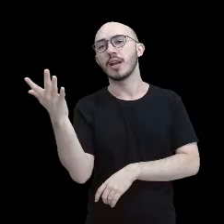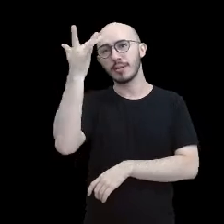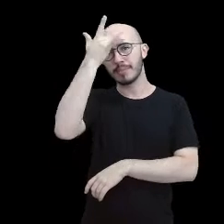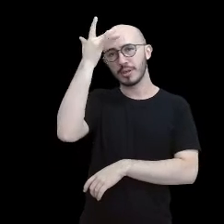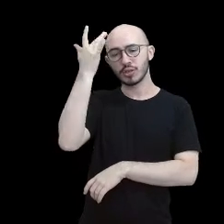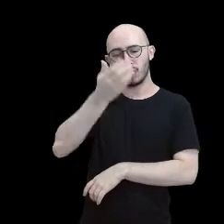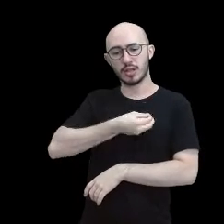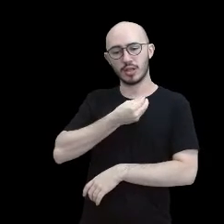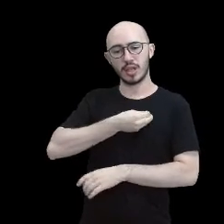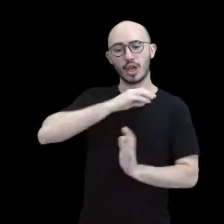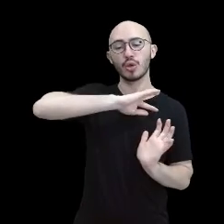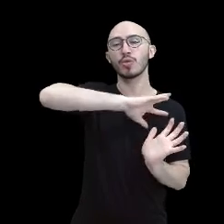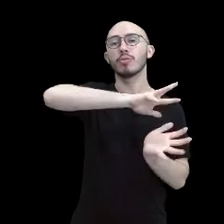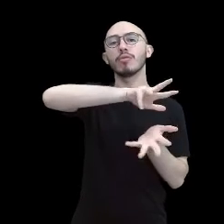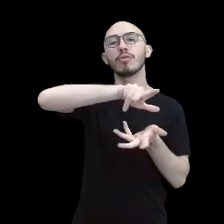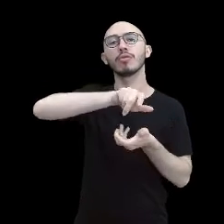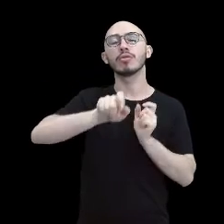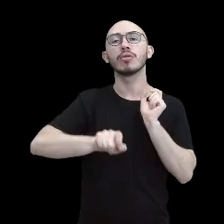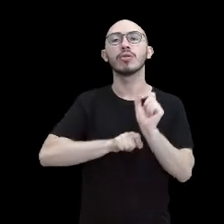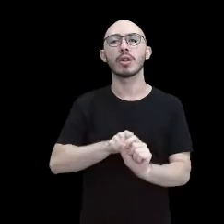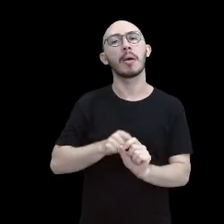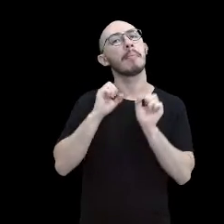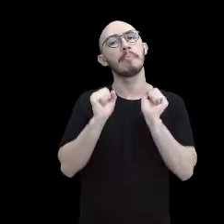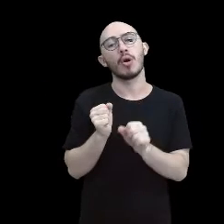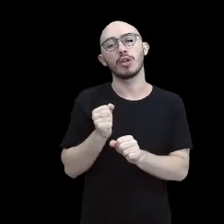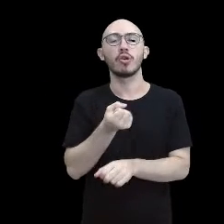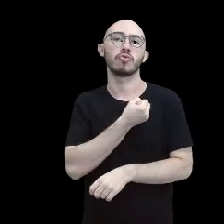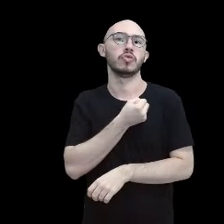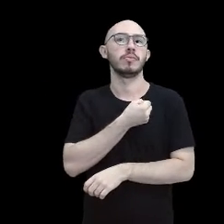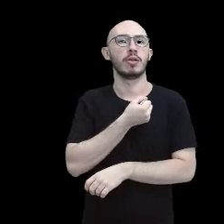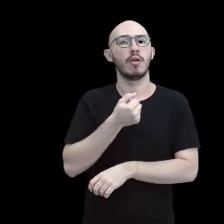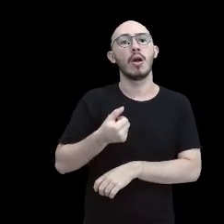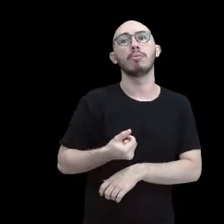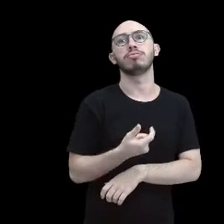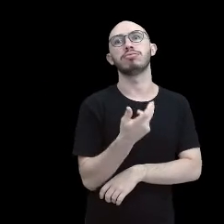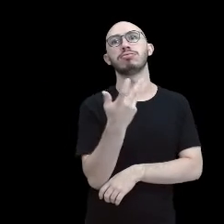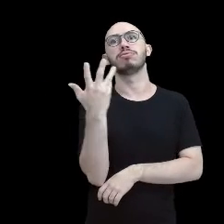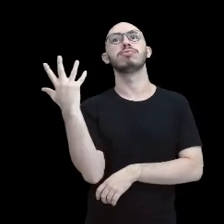pessoas que vivem no planeta. A gente pode considerar esse um número bastante